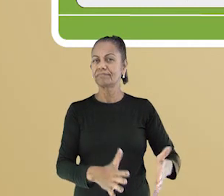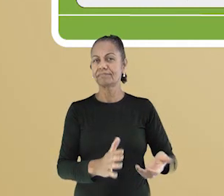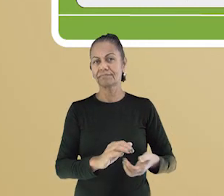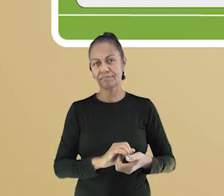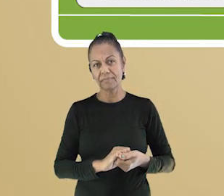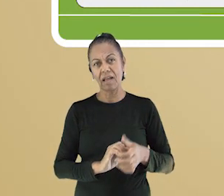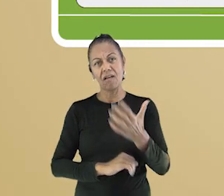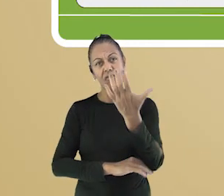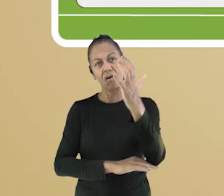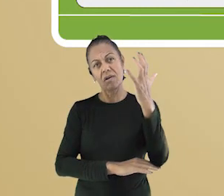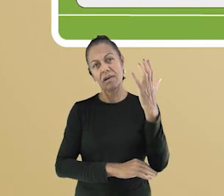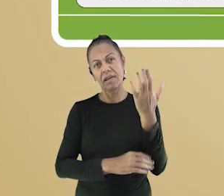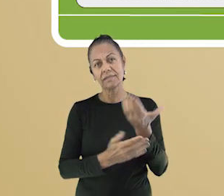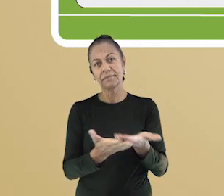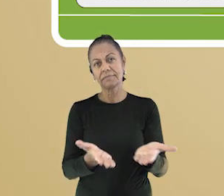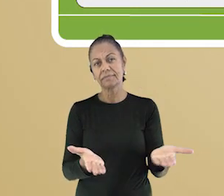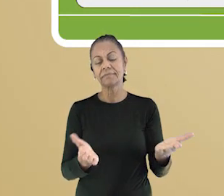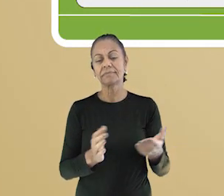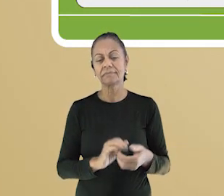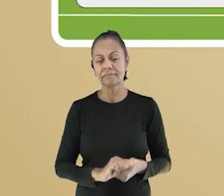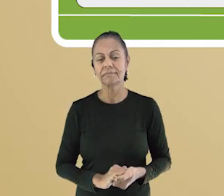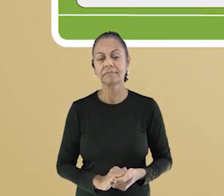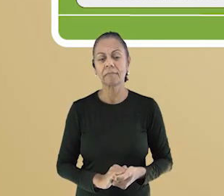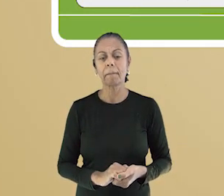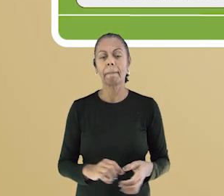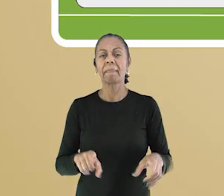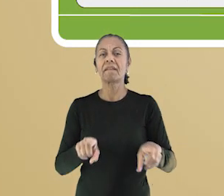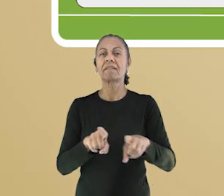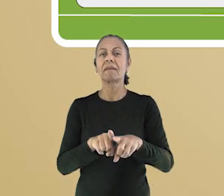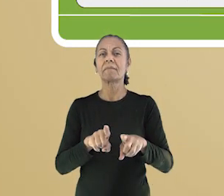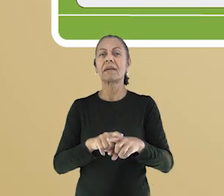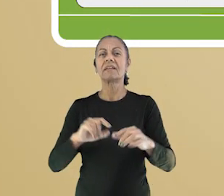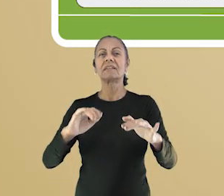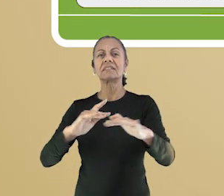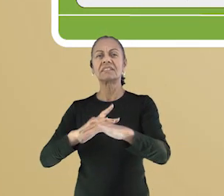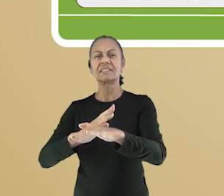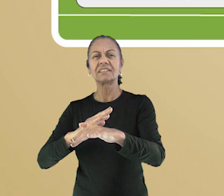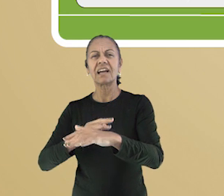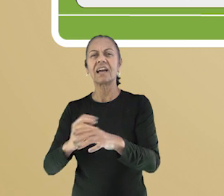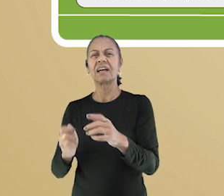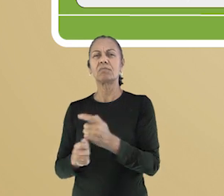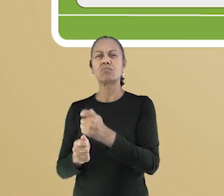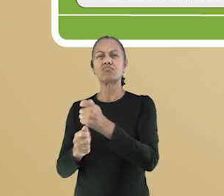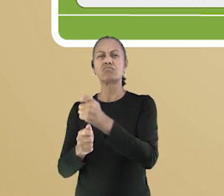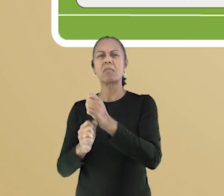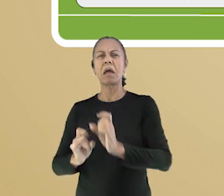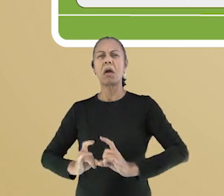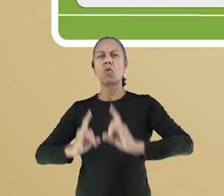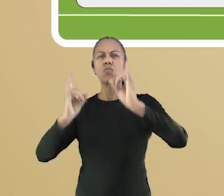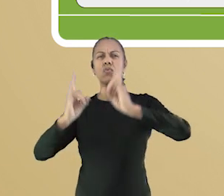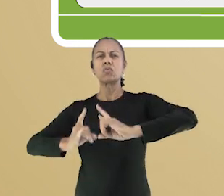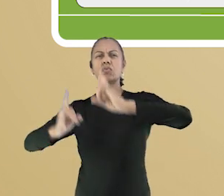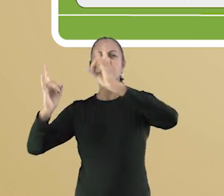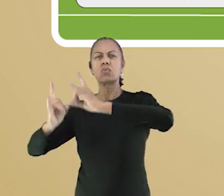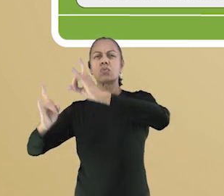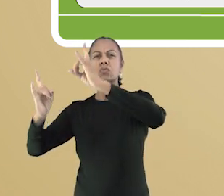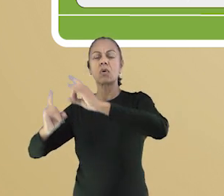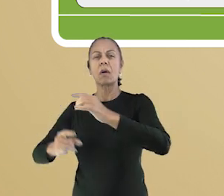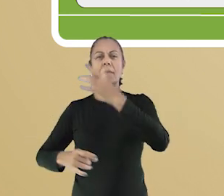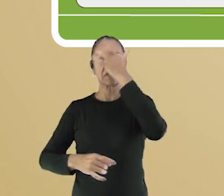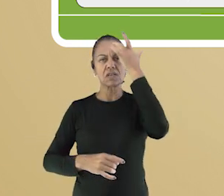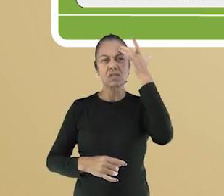terceiro motivo é a expansão das cidades, muito com base no crescimento da população. Muita gente nascendo, muita gente